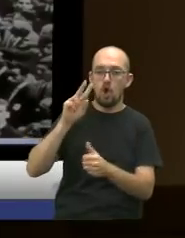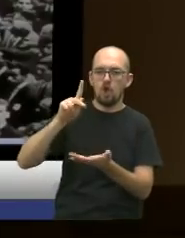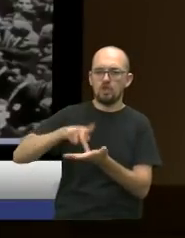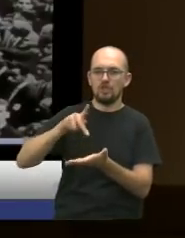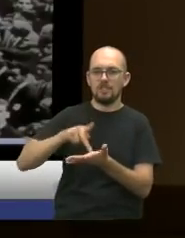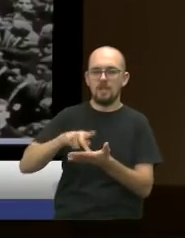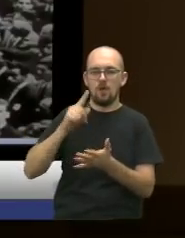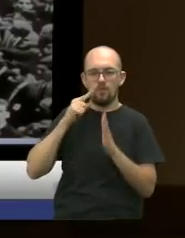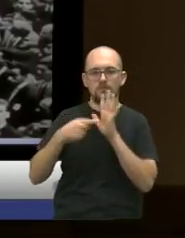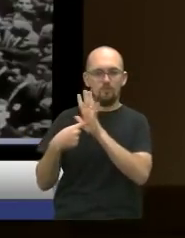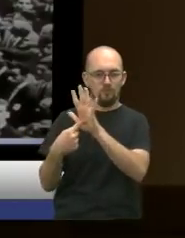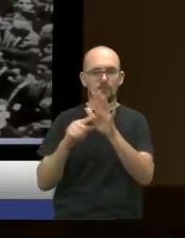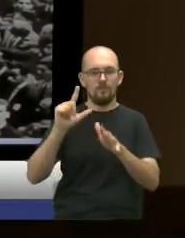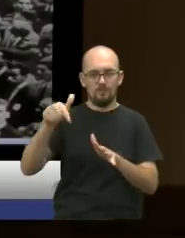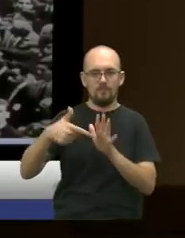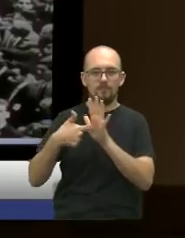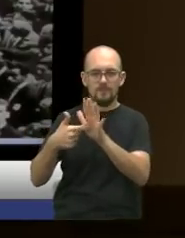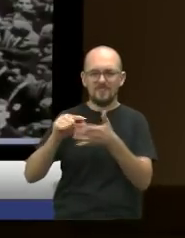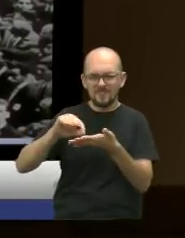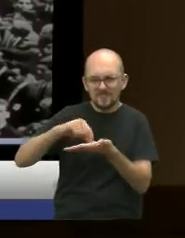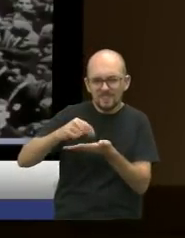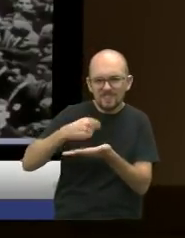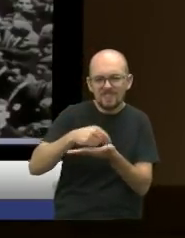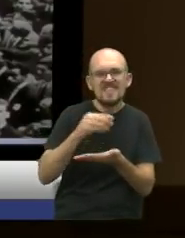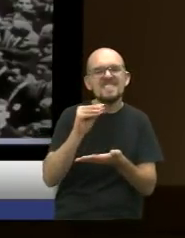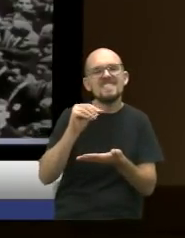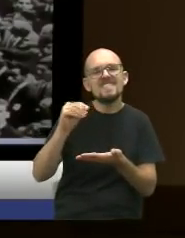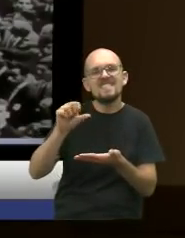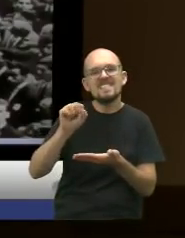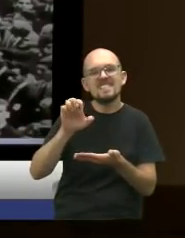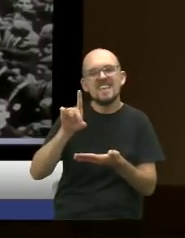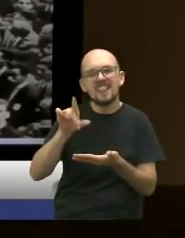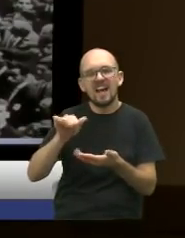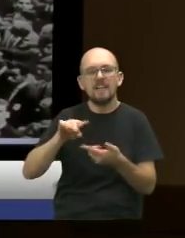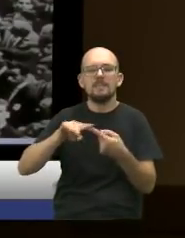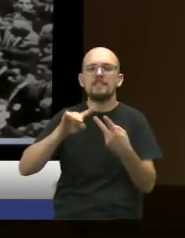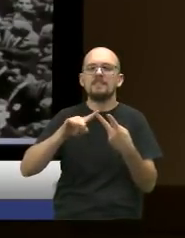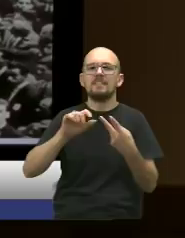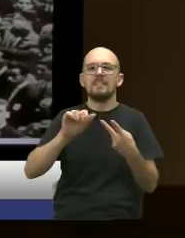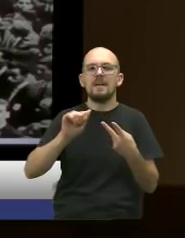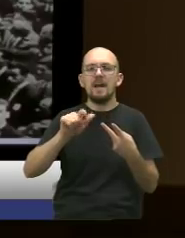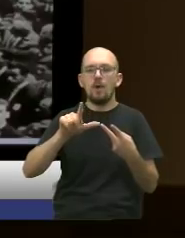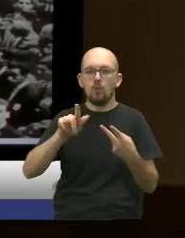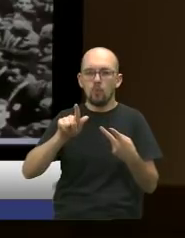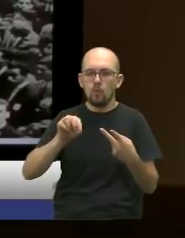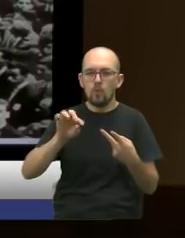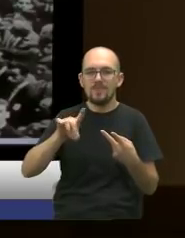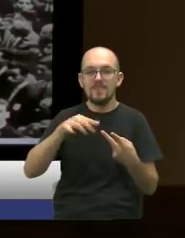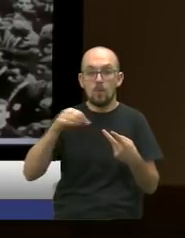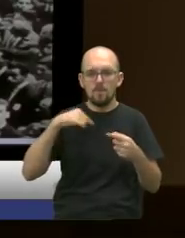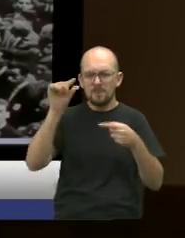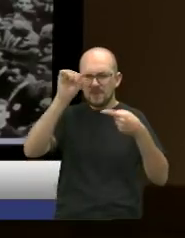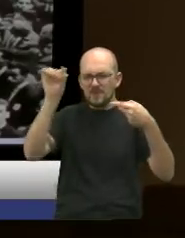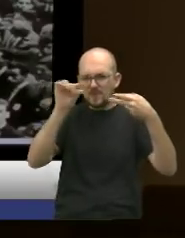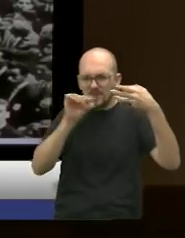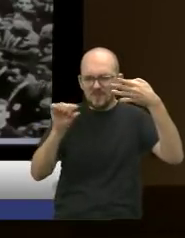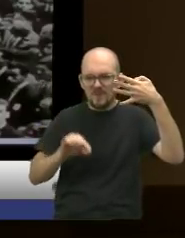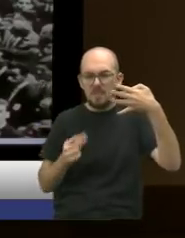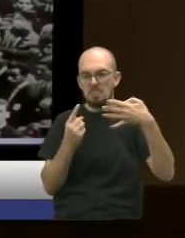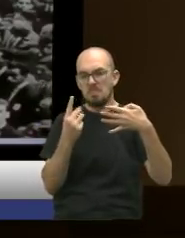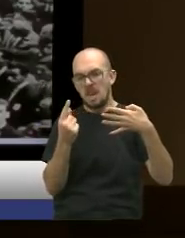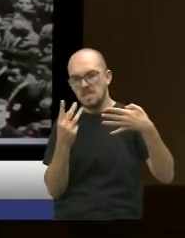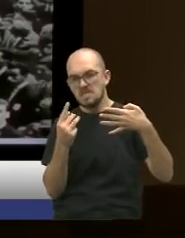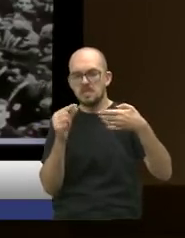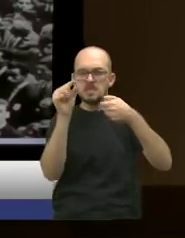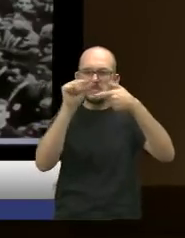aqui. Costuramos em seda, em algodão, com 13 listas, que é o original, com 20, com 15, com